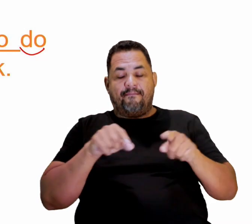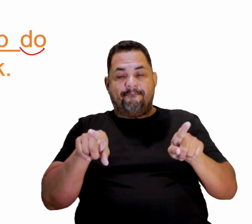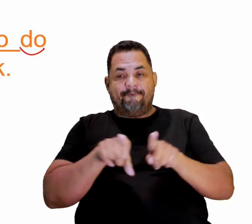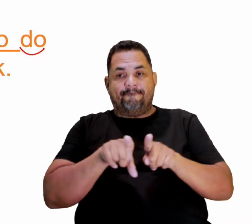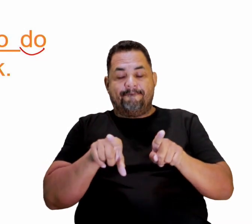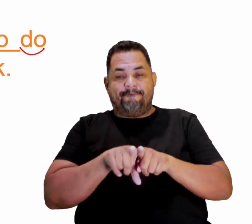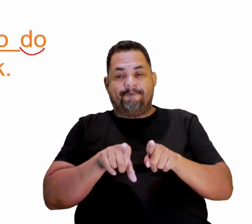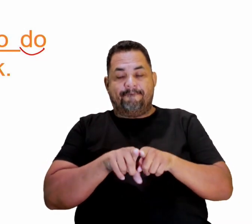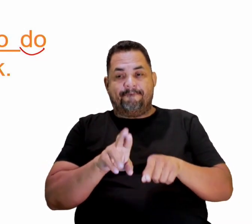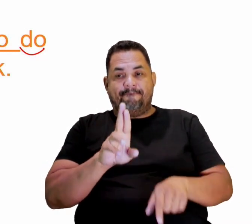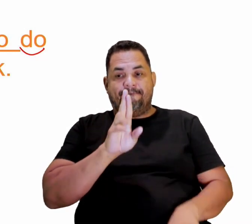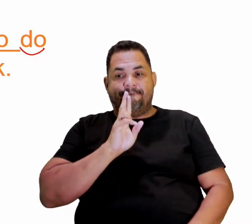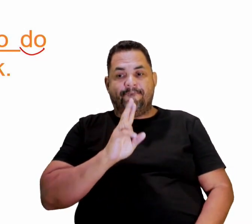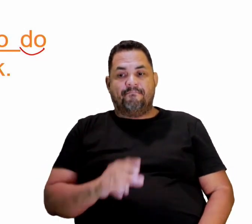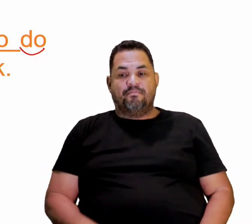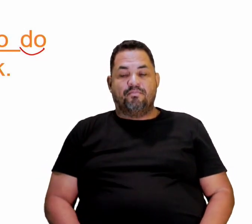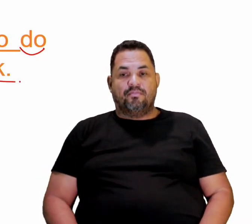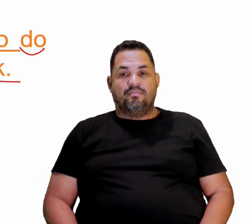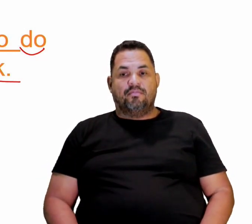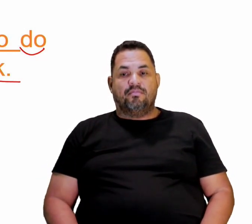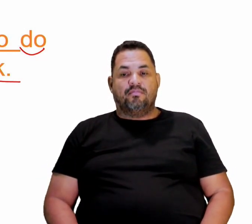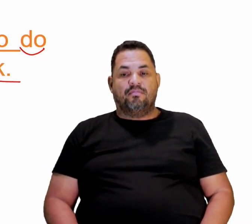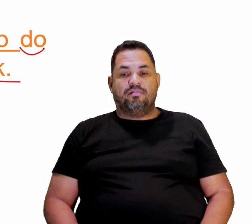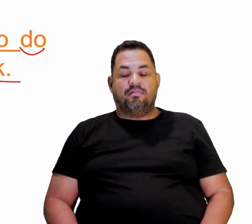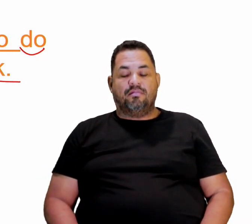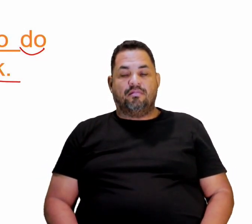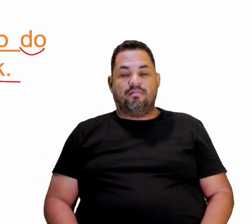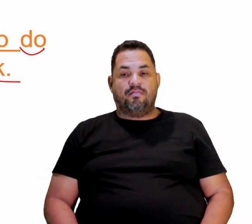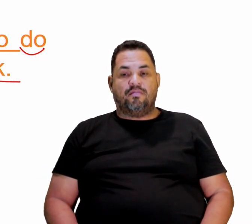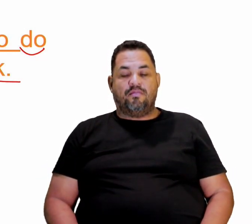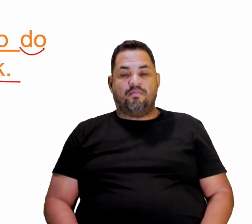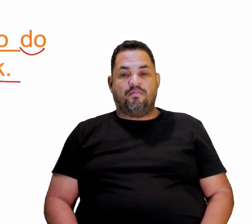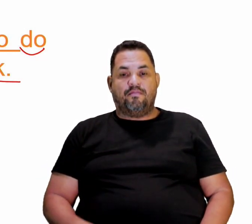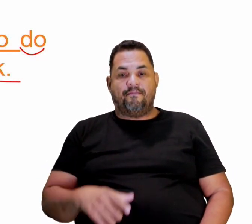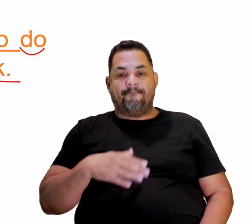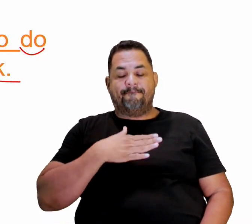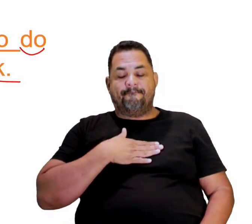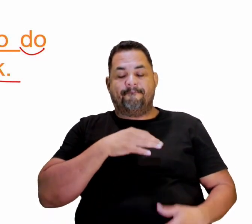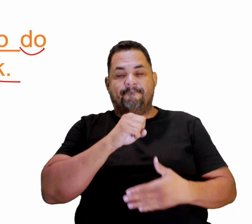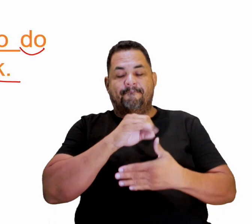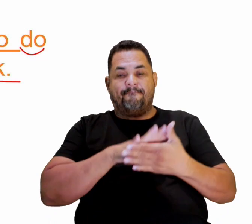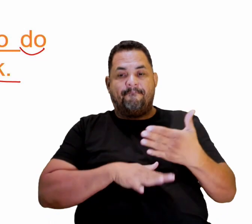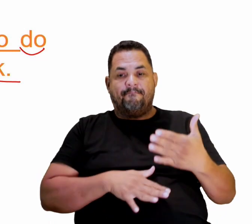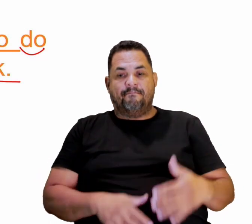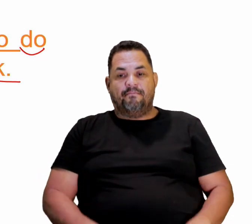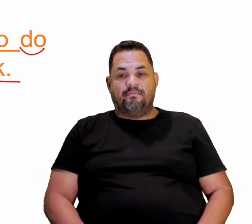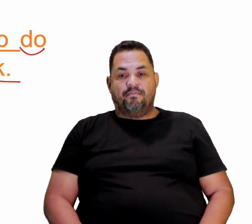agora na resposta viu minha atividade